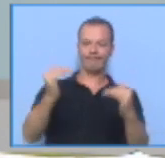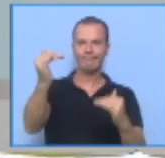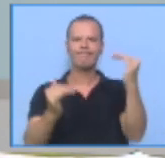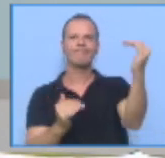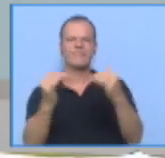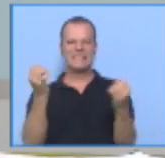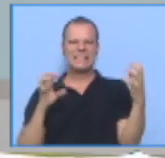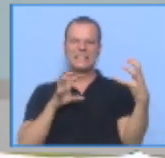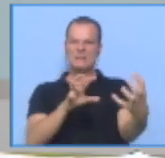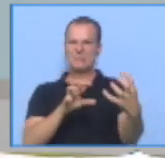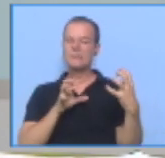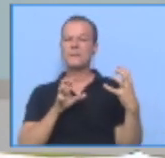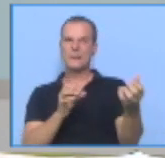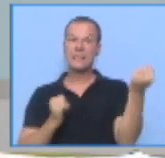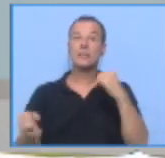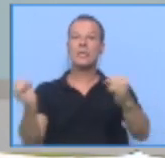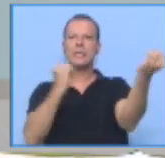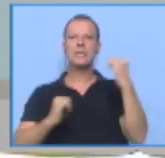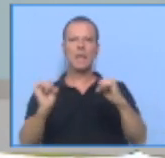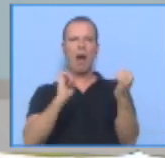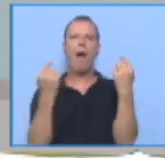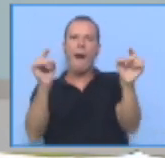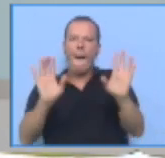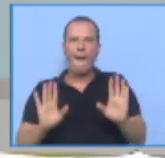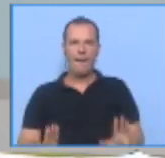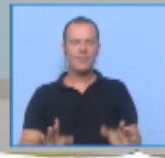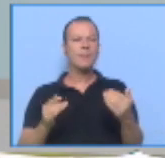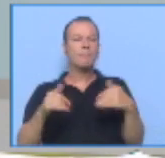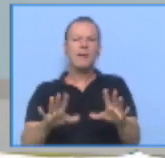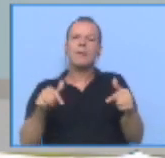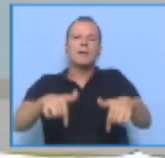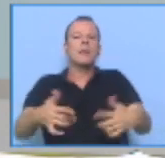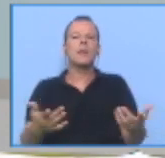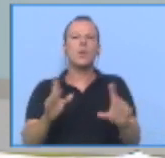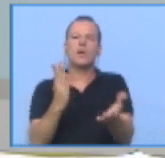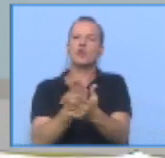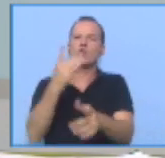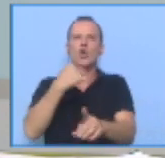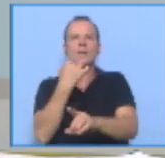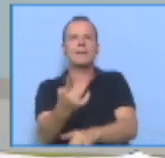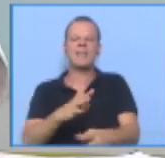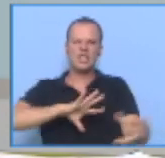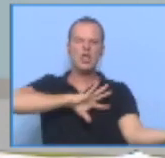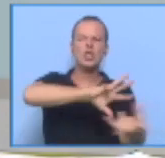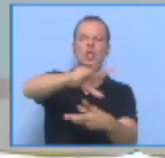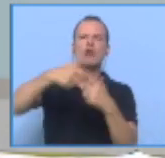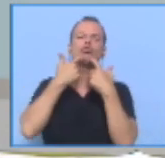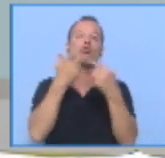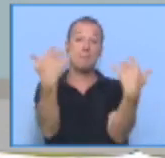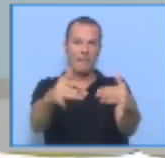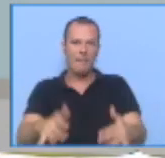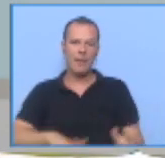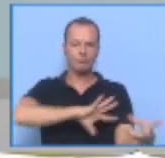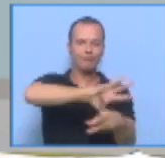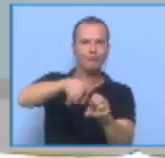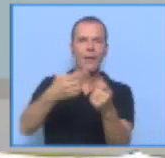certas tensões, certa agitação que é inerente a este processo. Não se está aqui simplesmente a sublinhar a dimensão de arrasar tudo que está mal e criar-se